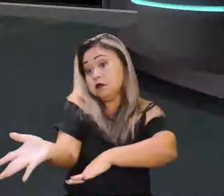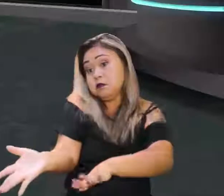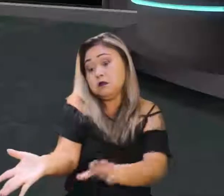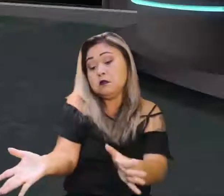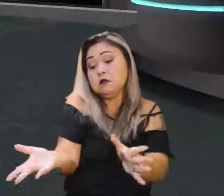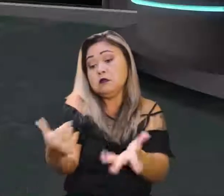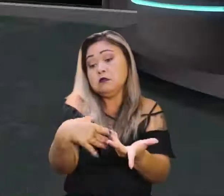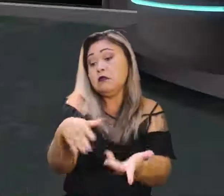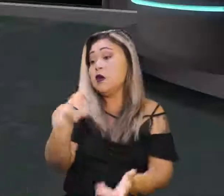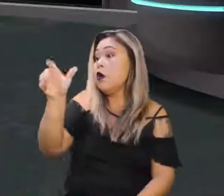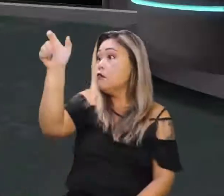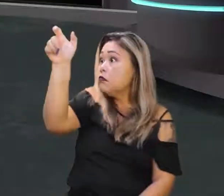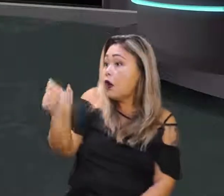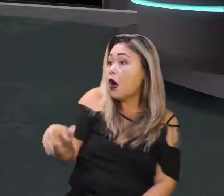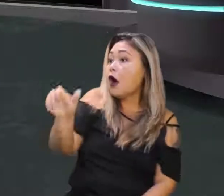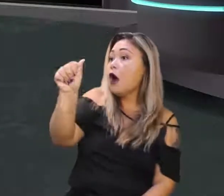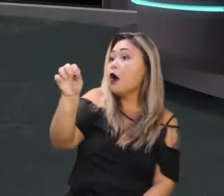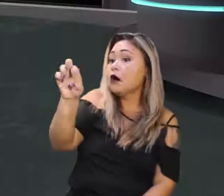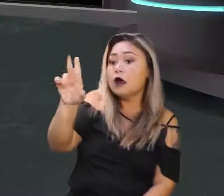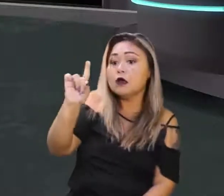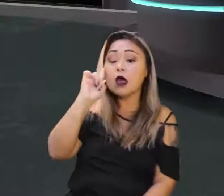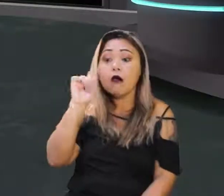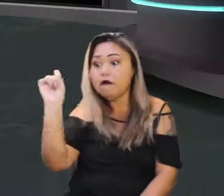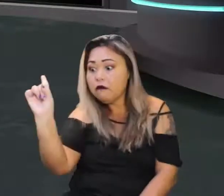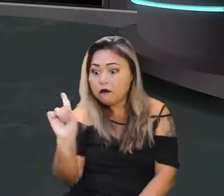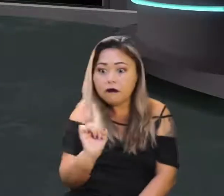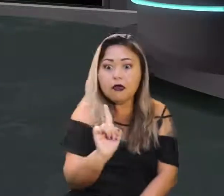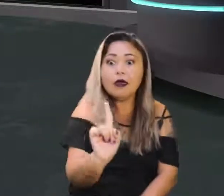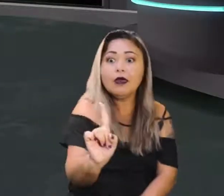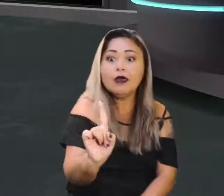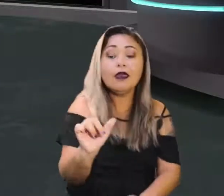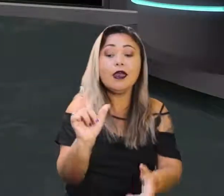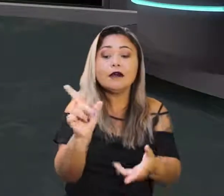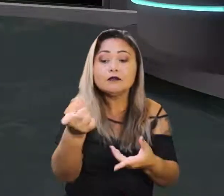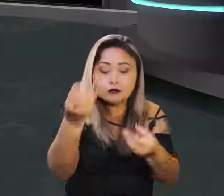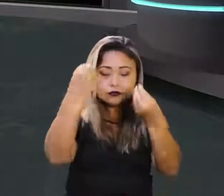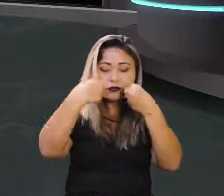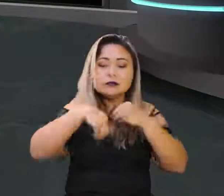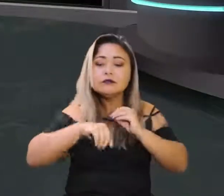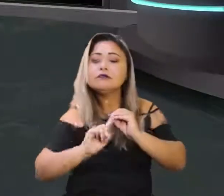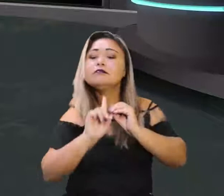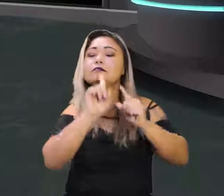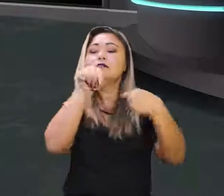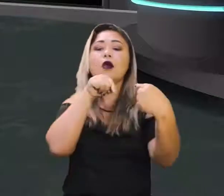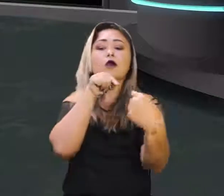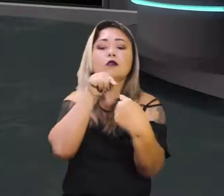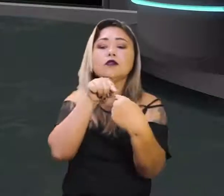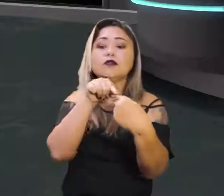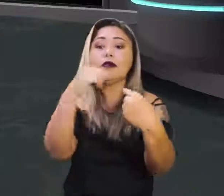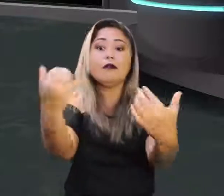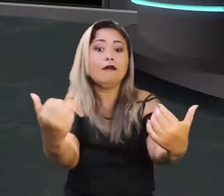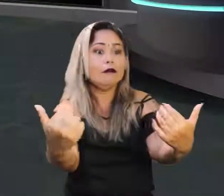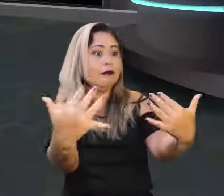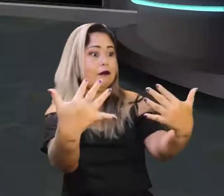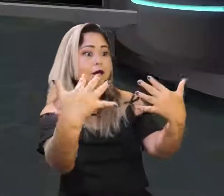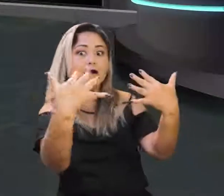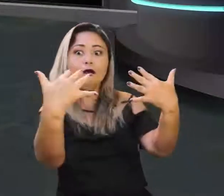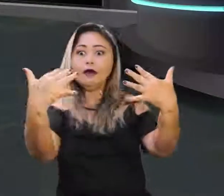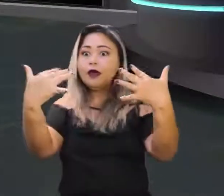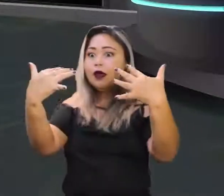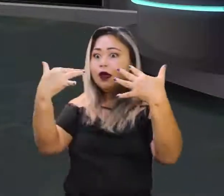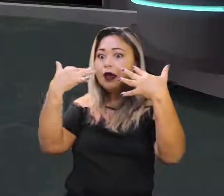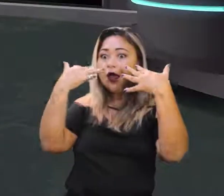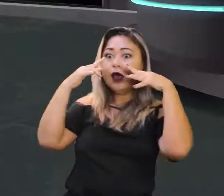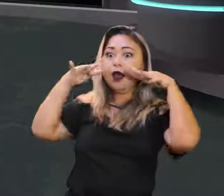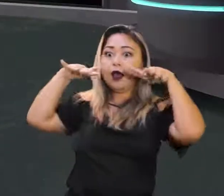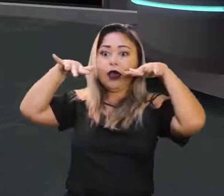os atores vão e fazem lá a sua performance, muitas vezes com o objetivo de chamar a atenção das